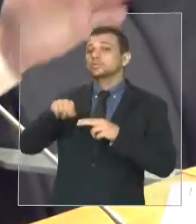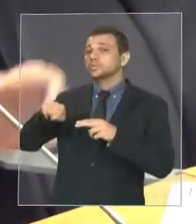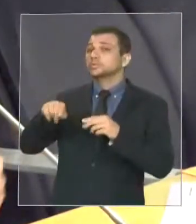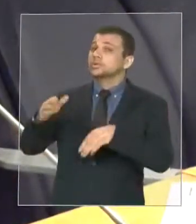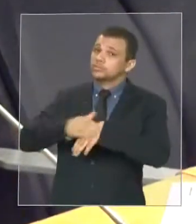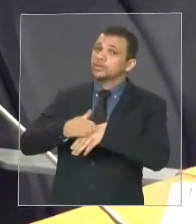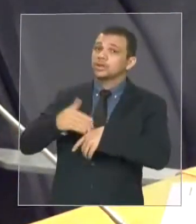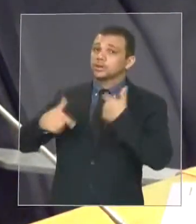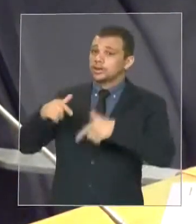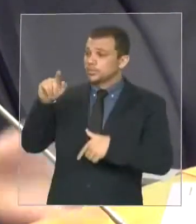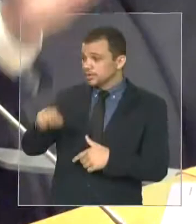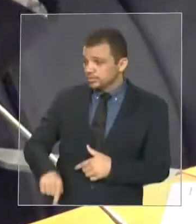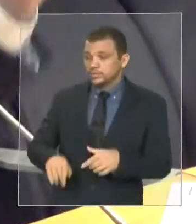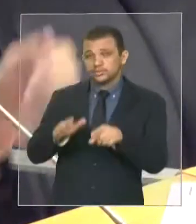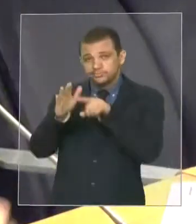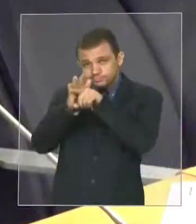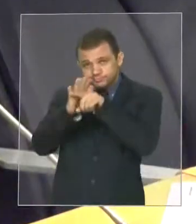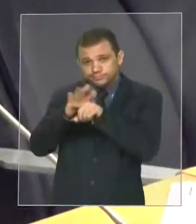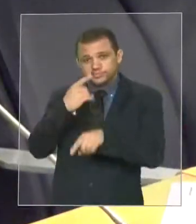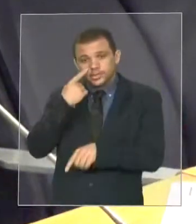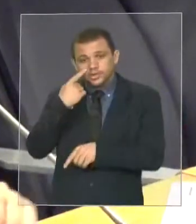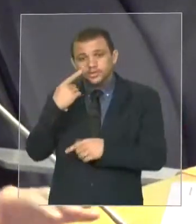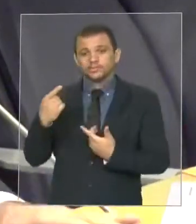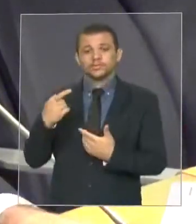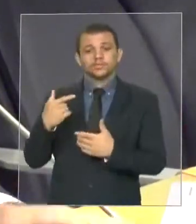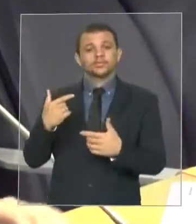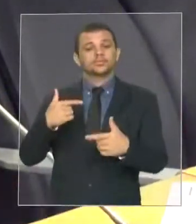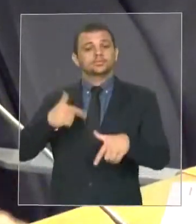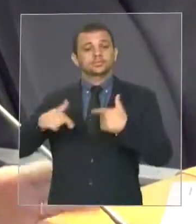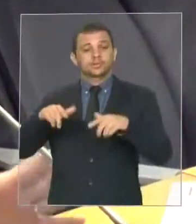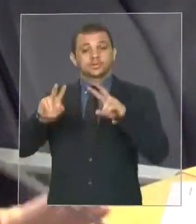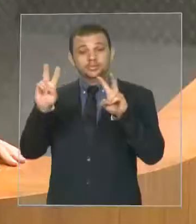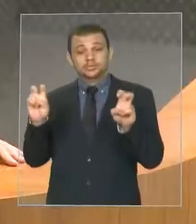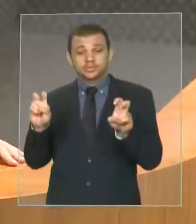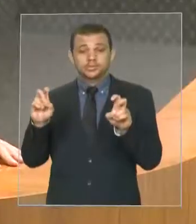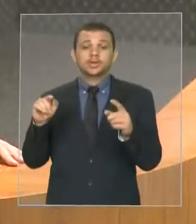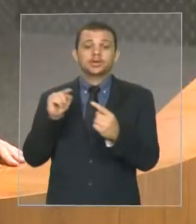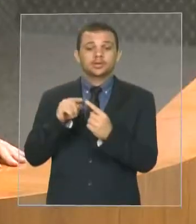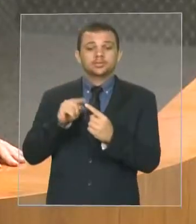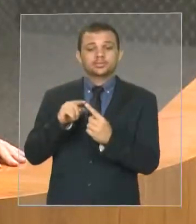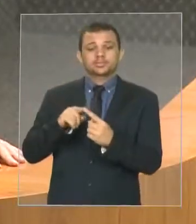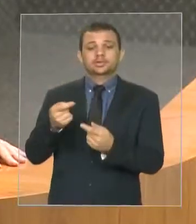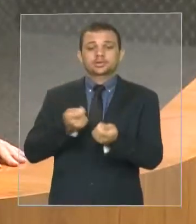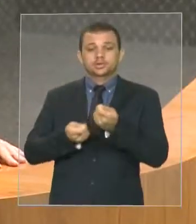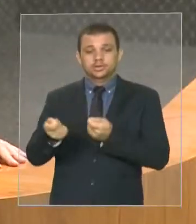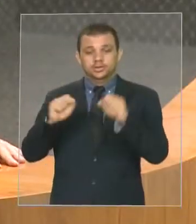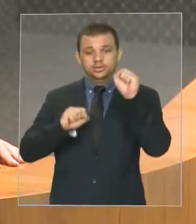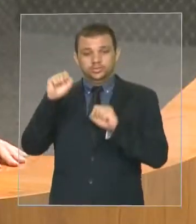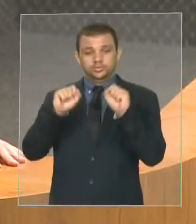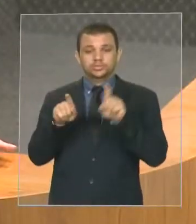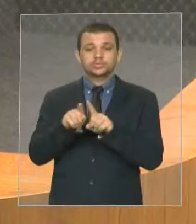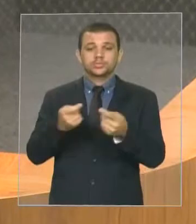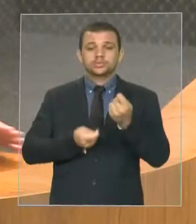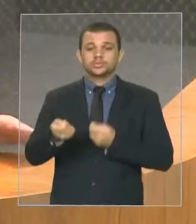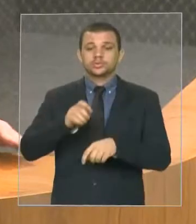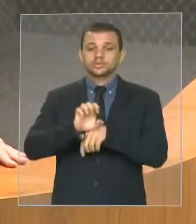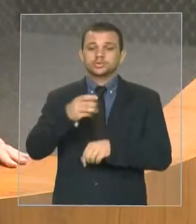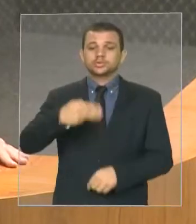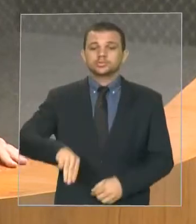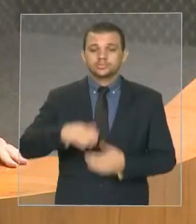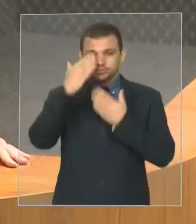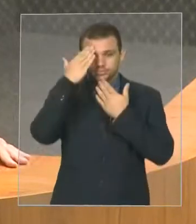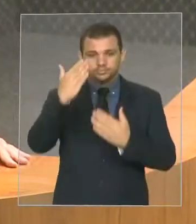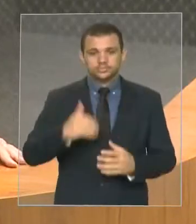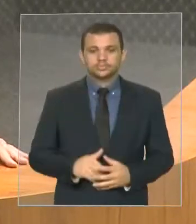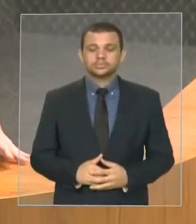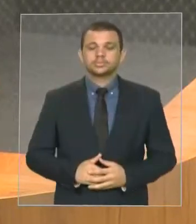indústria e o comércio do Maranhão. Fica esse desafio ao governo. Eu agradeço ao deputado Braide, agradeço a tolerância do presidente e só concluindo, quero